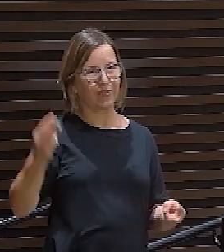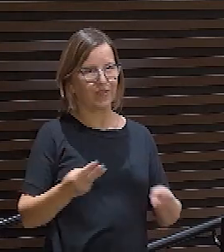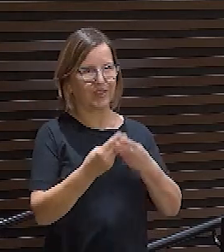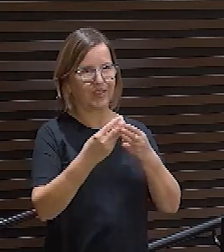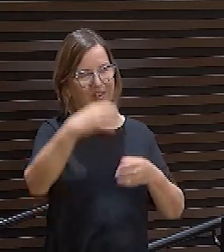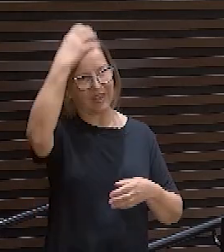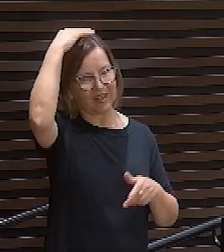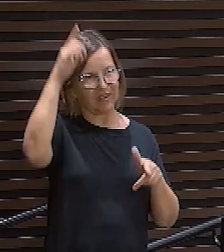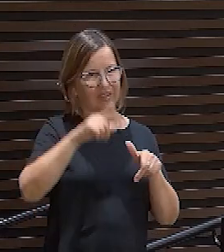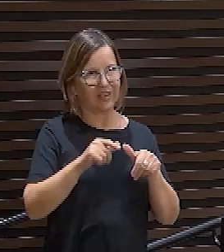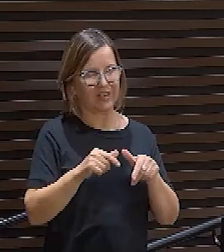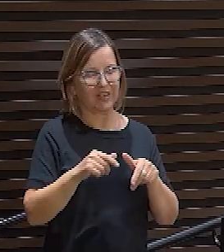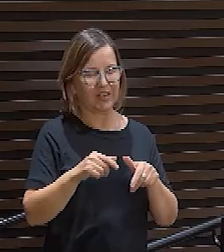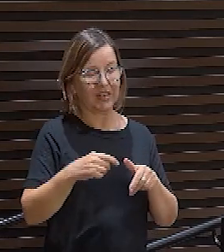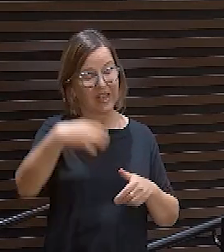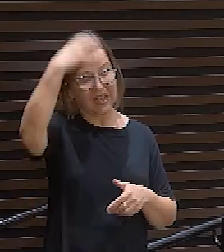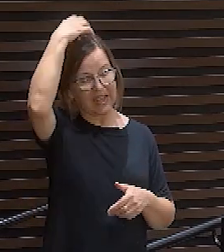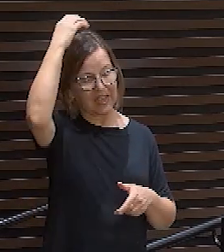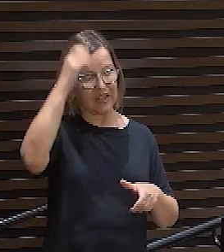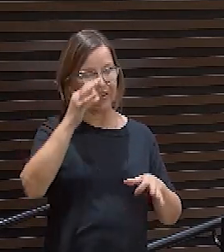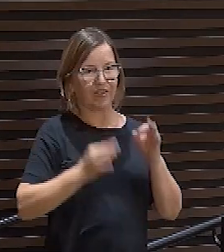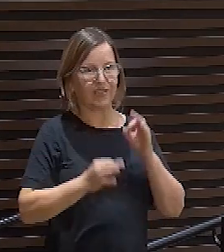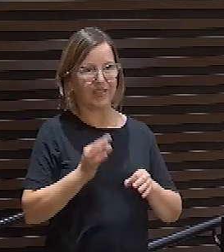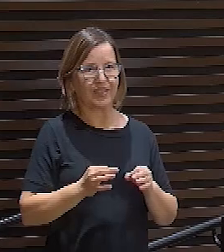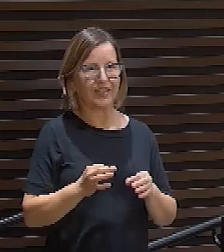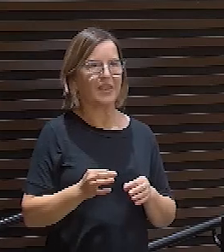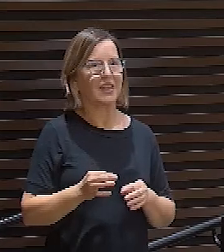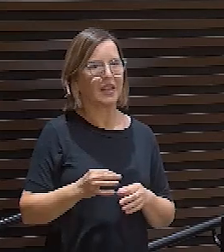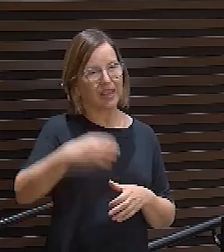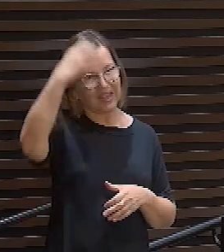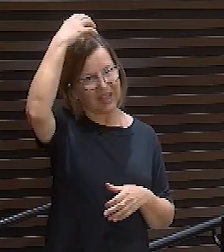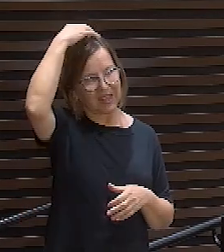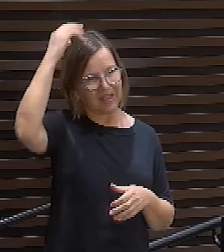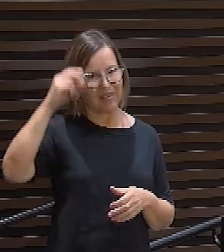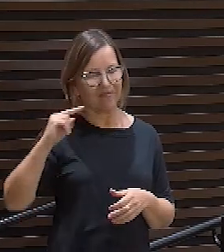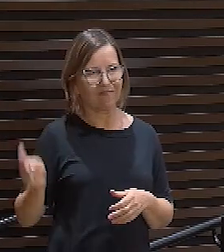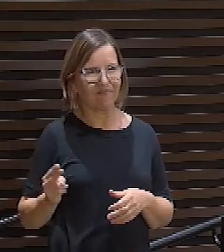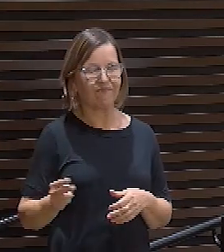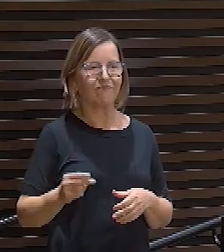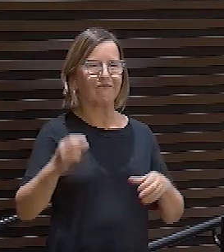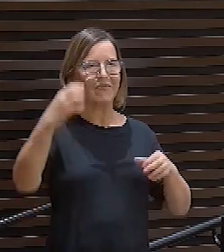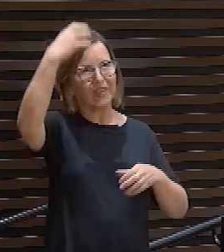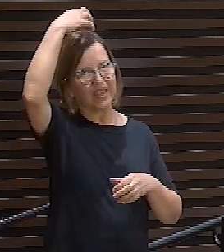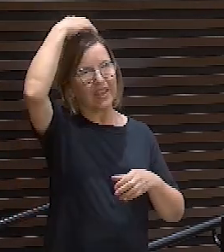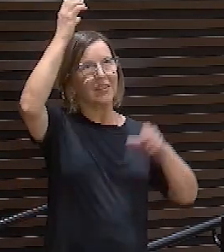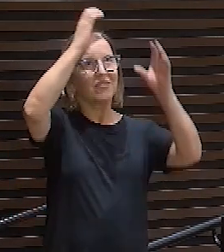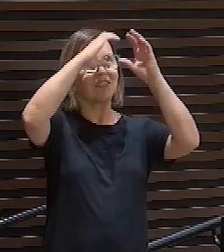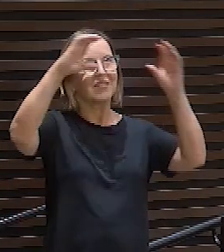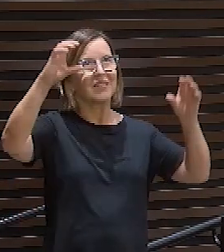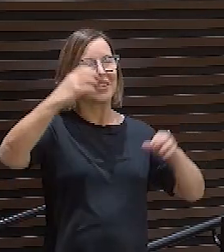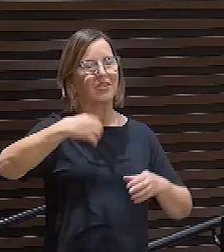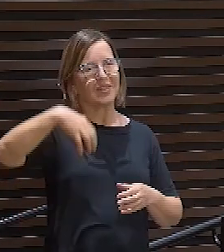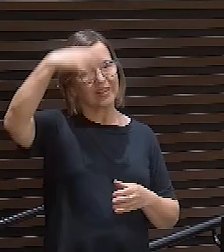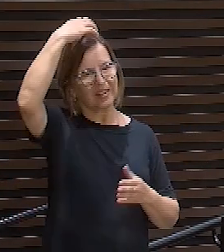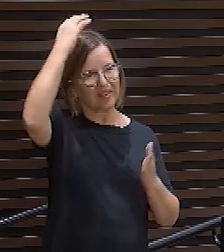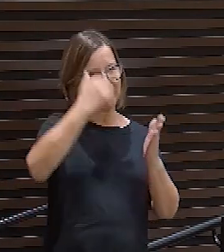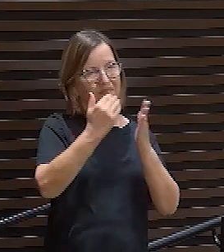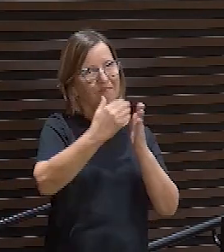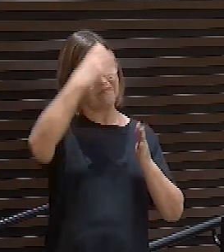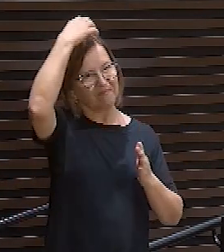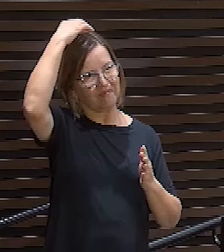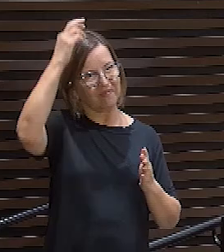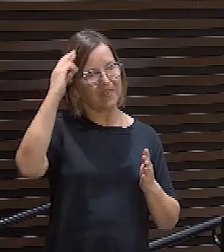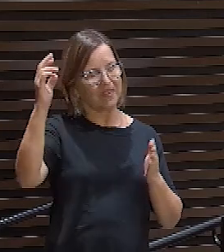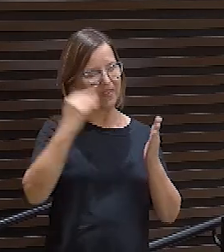Israel, Rei da justiça, Rei das eras, Rei dos céus, Rei dos reis, Senhor dos